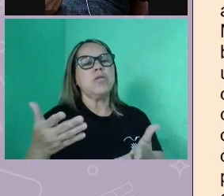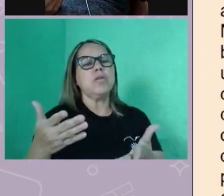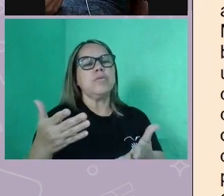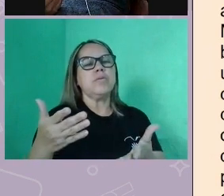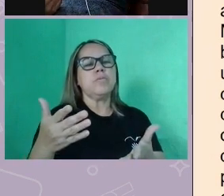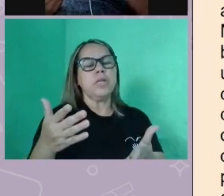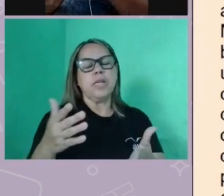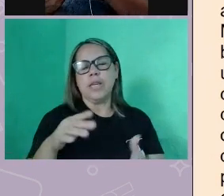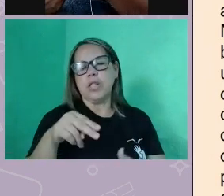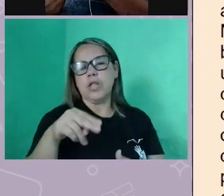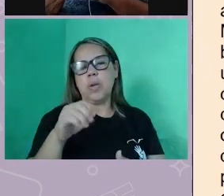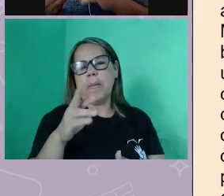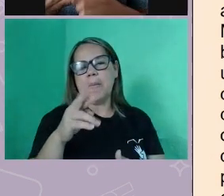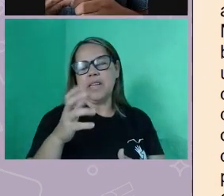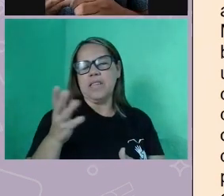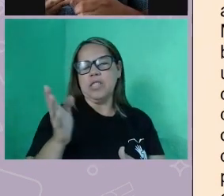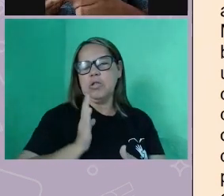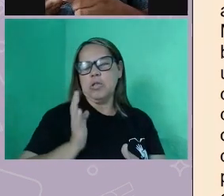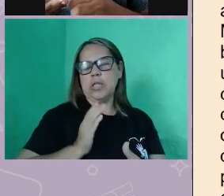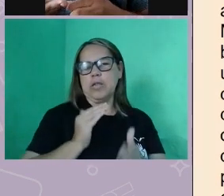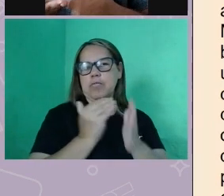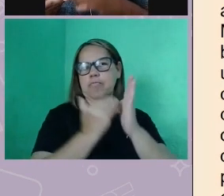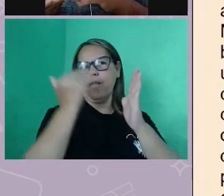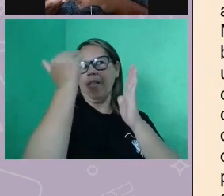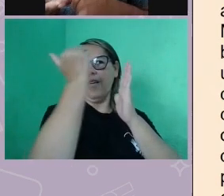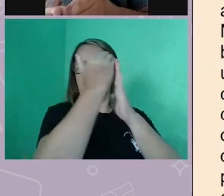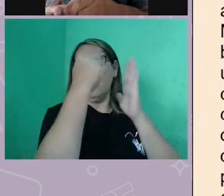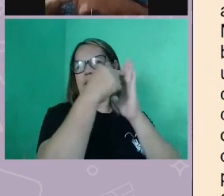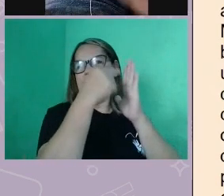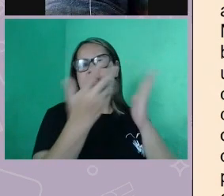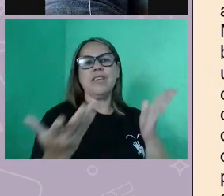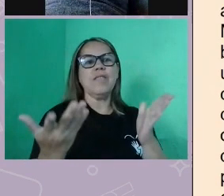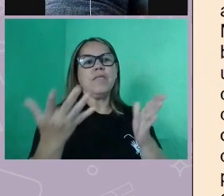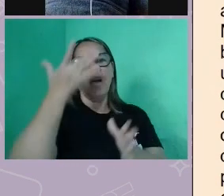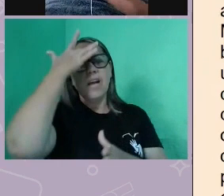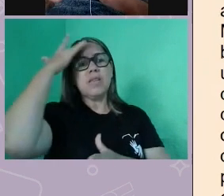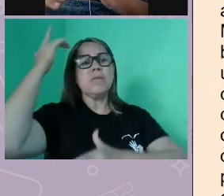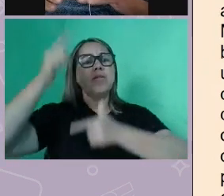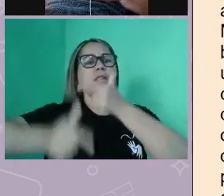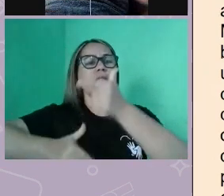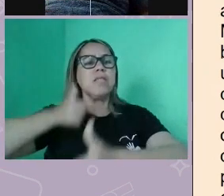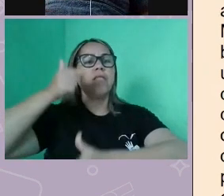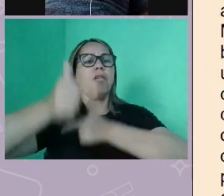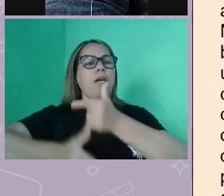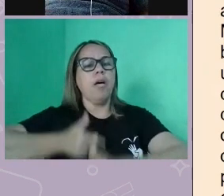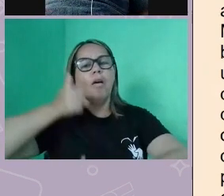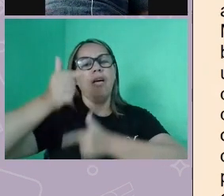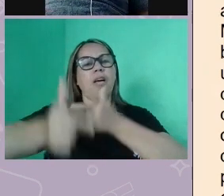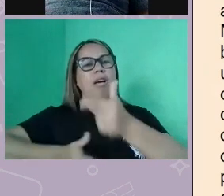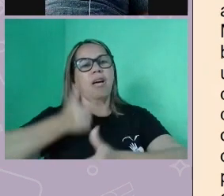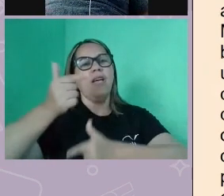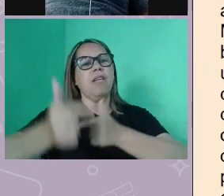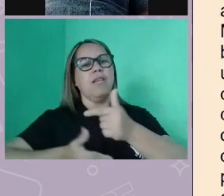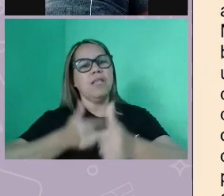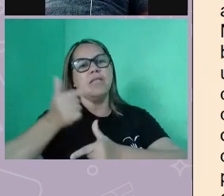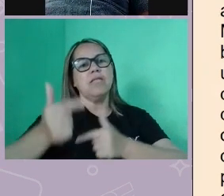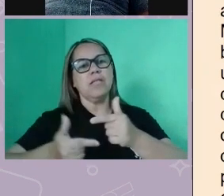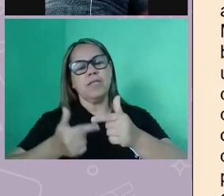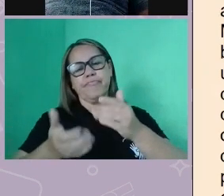da hierarquia e aqueles que trabalham ou seja os servos camponeses que eram a base da sociedade